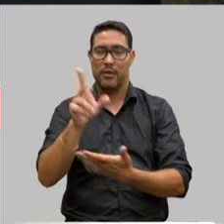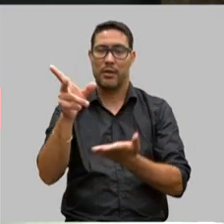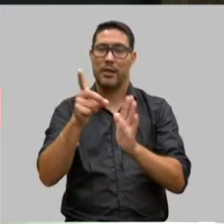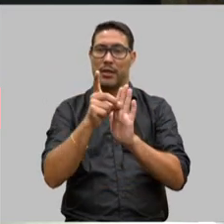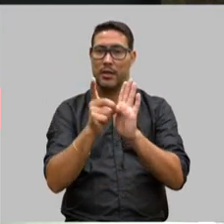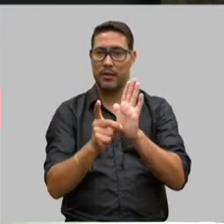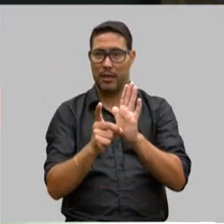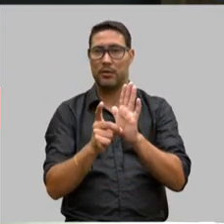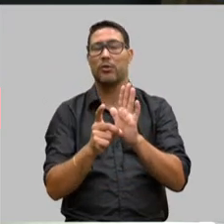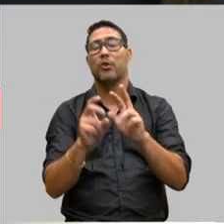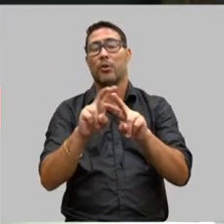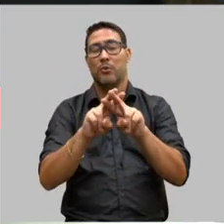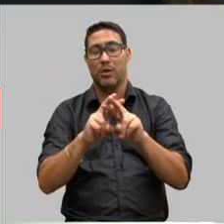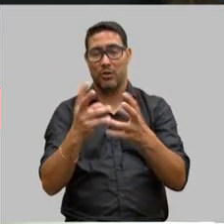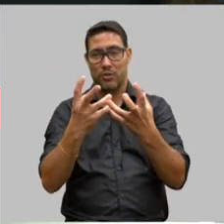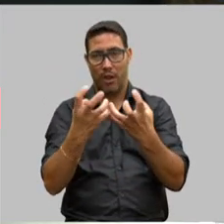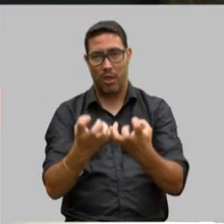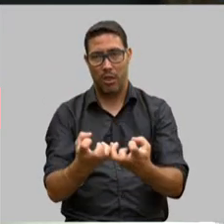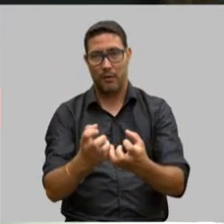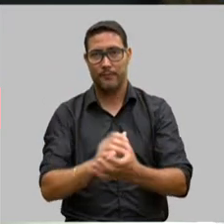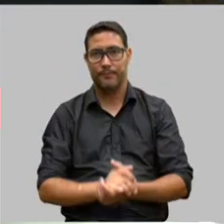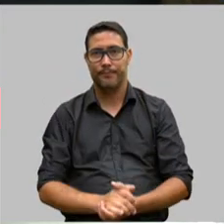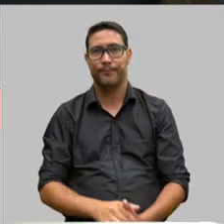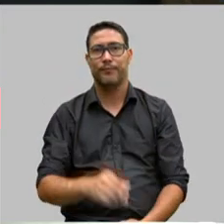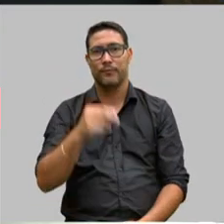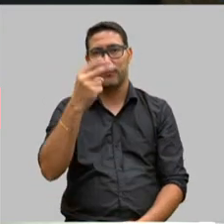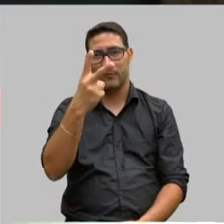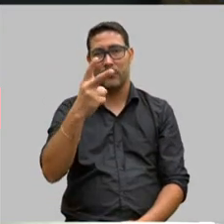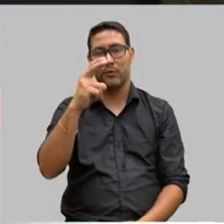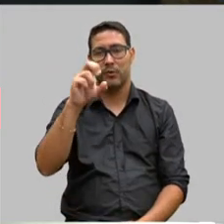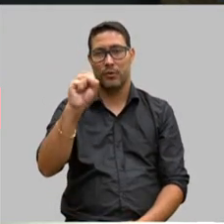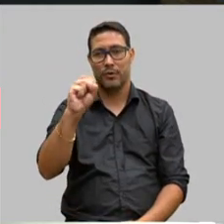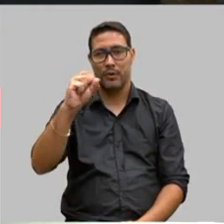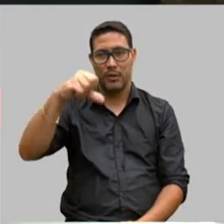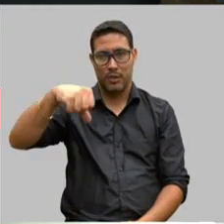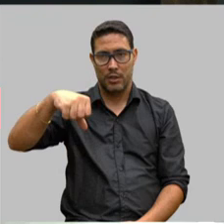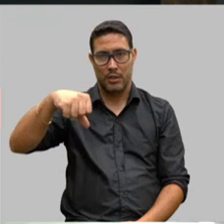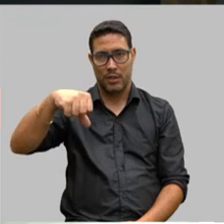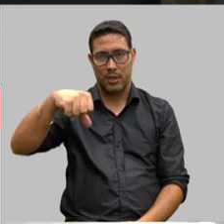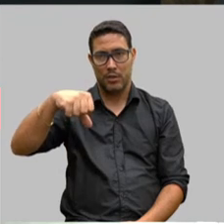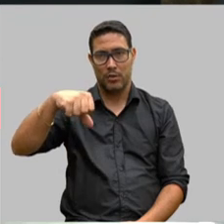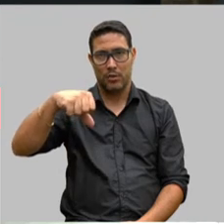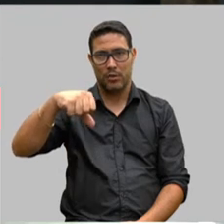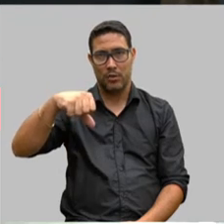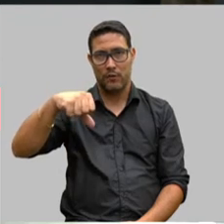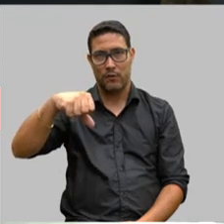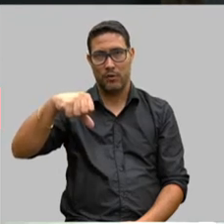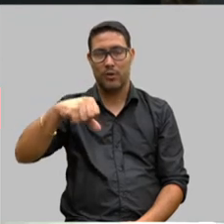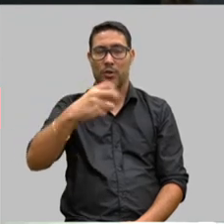estiagem. E 289 no ciclo anterior,